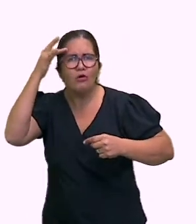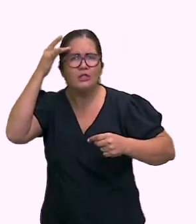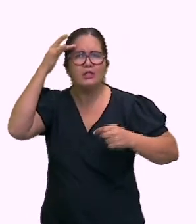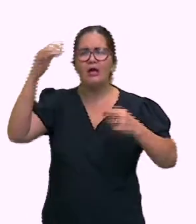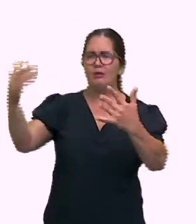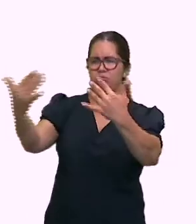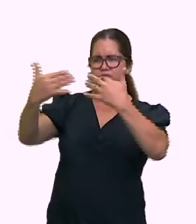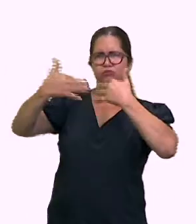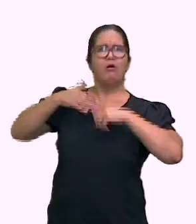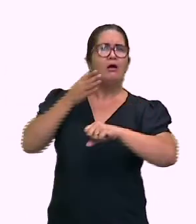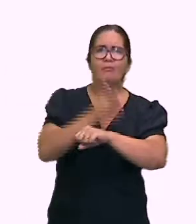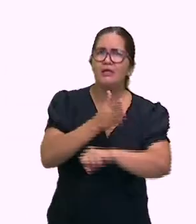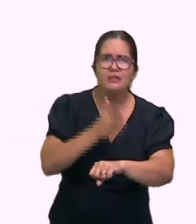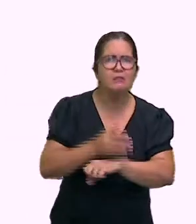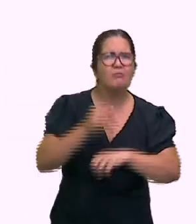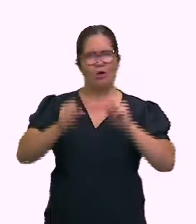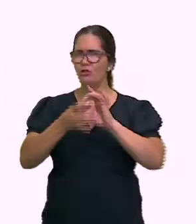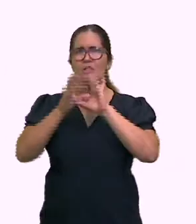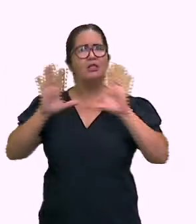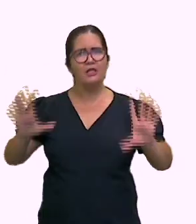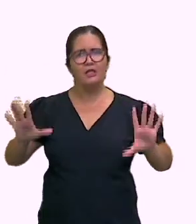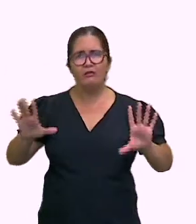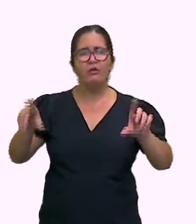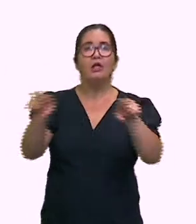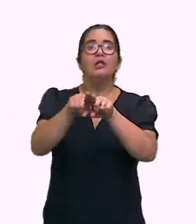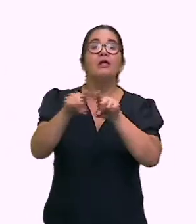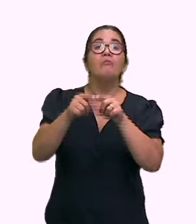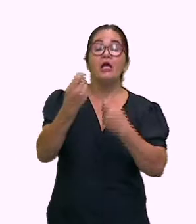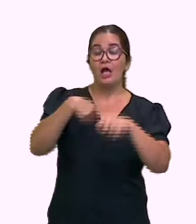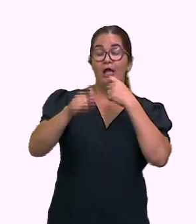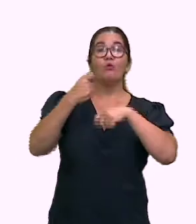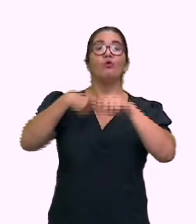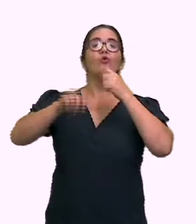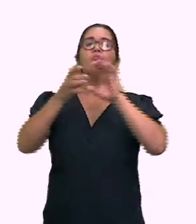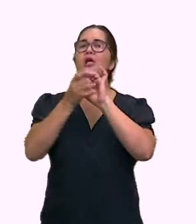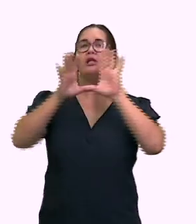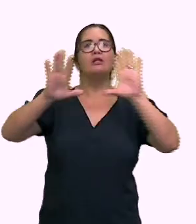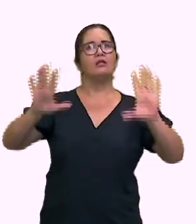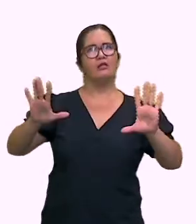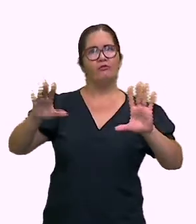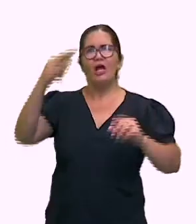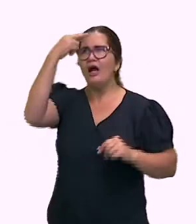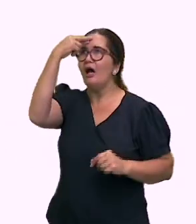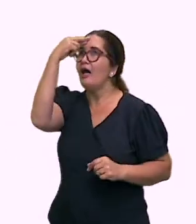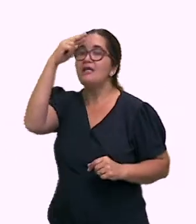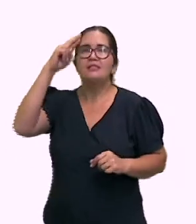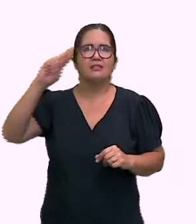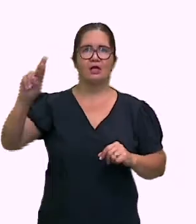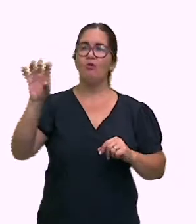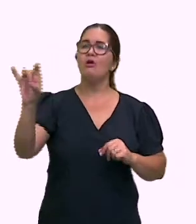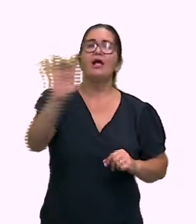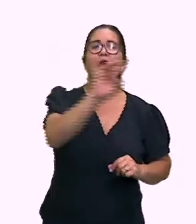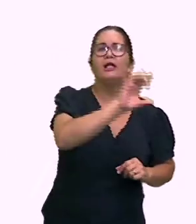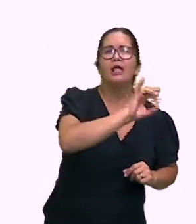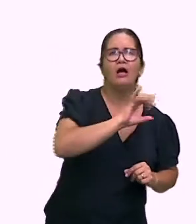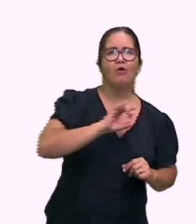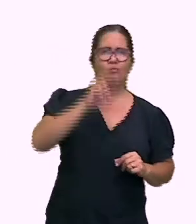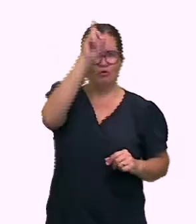a independência das colônias, o racionalismo e